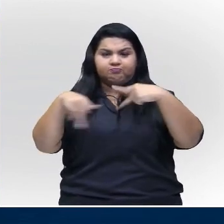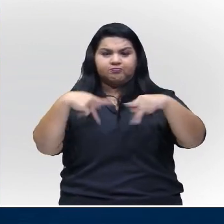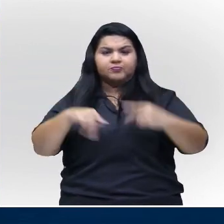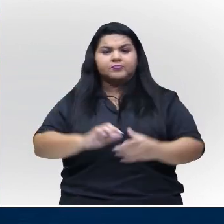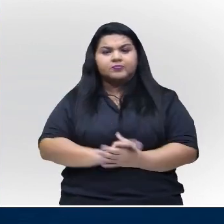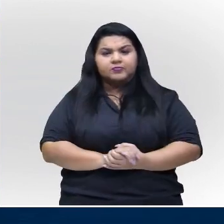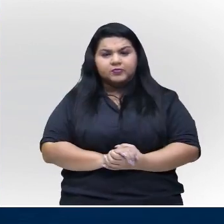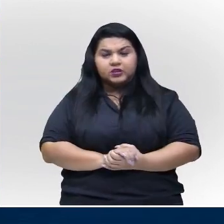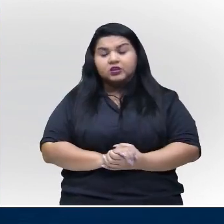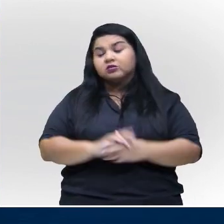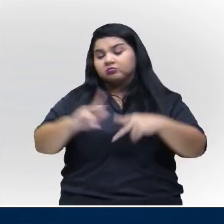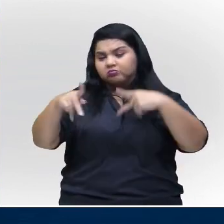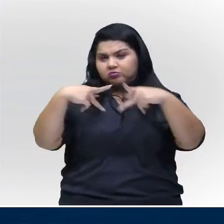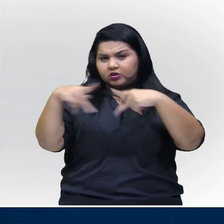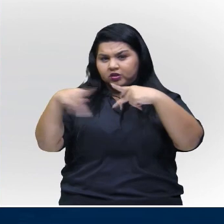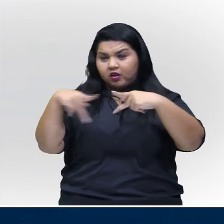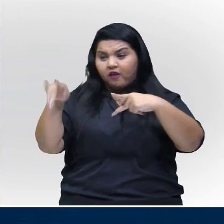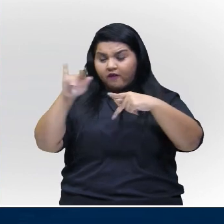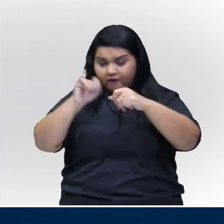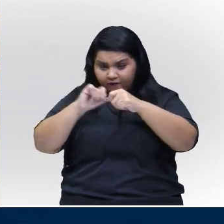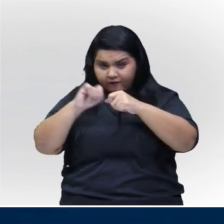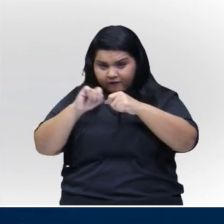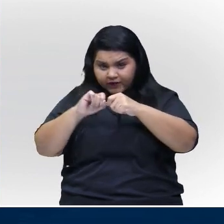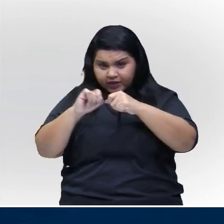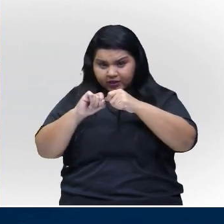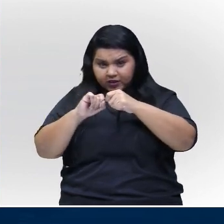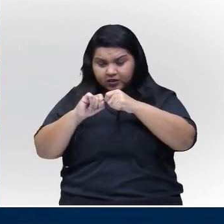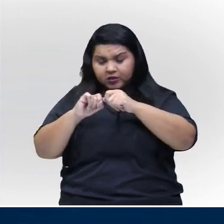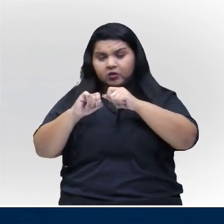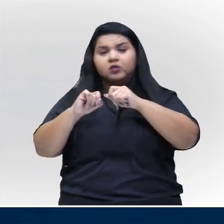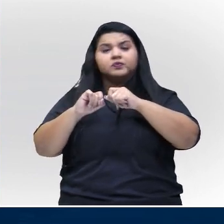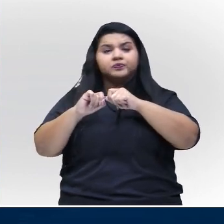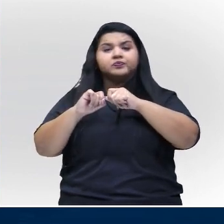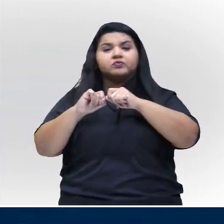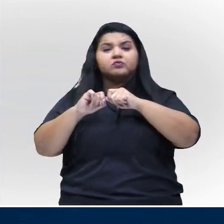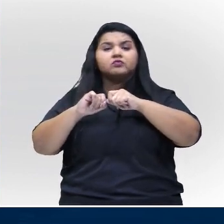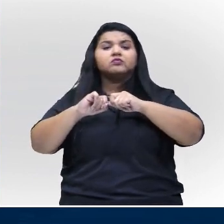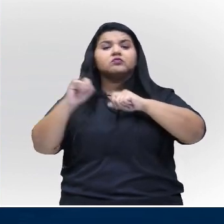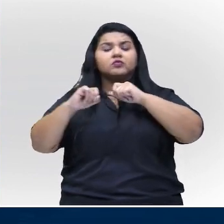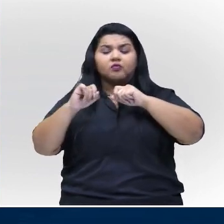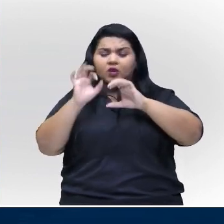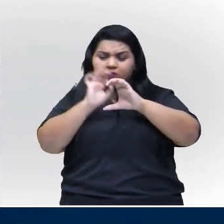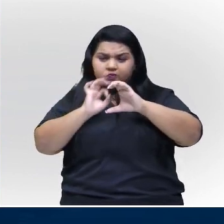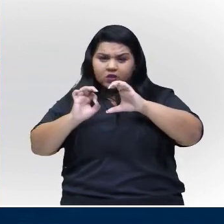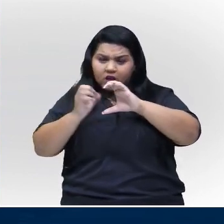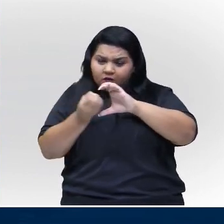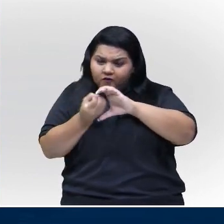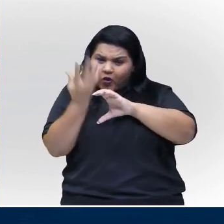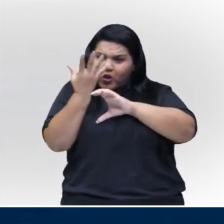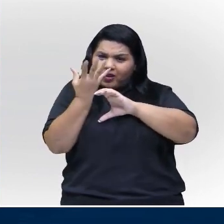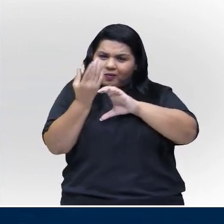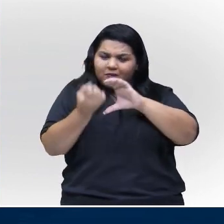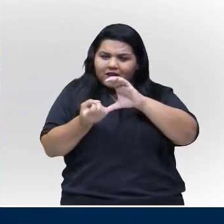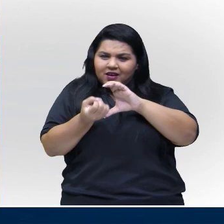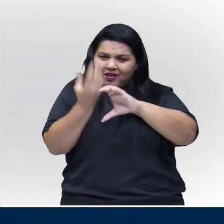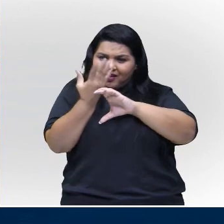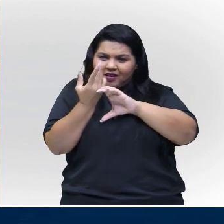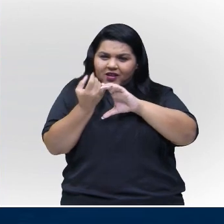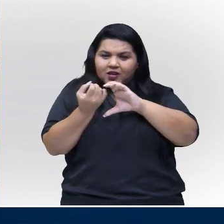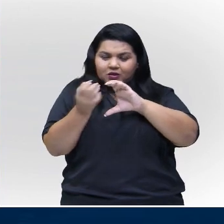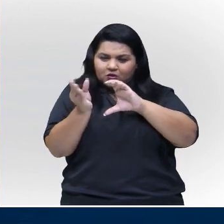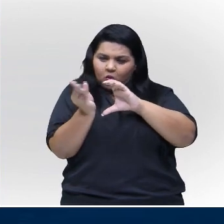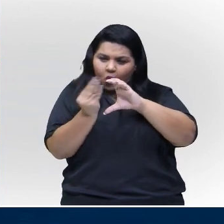Então, as proteínas que vão ser produzidas lá por esses ribossomos, né, eles vão secretar, eles vão liberar ali para a célula